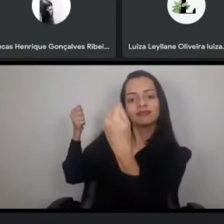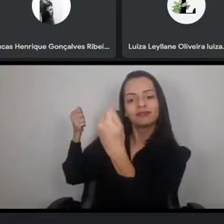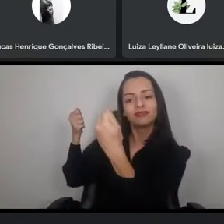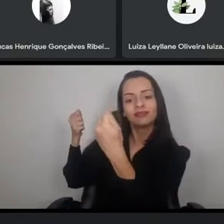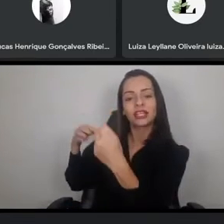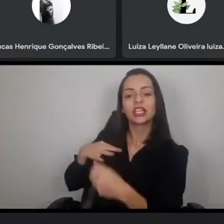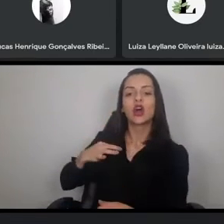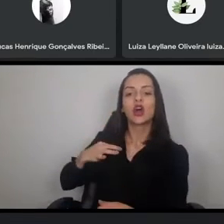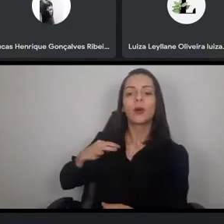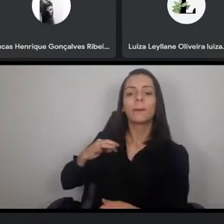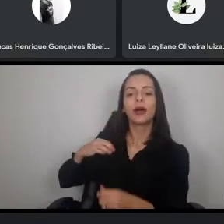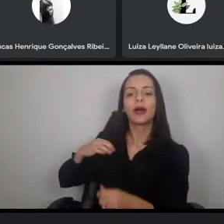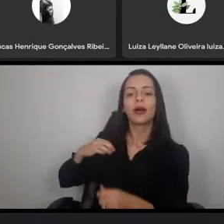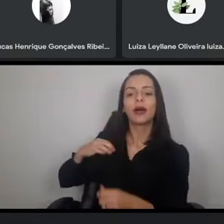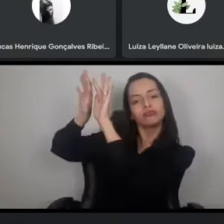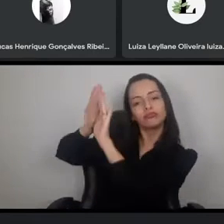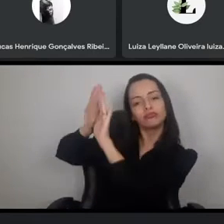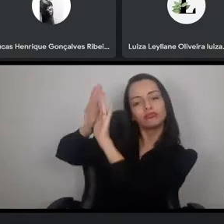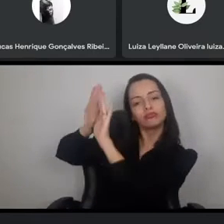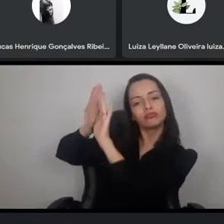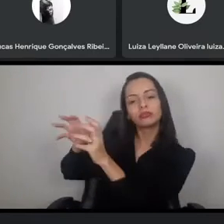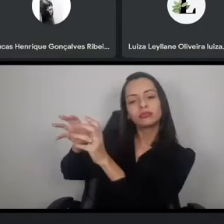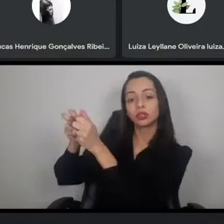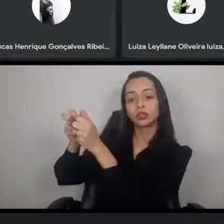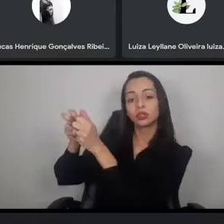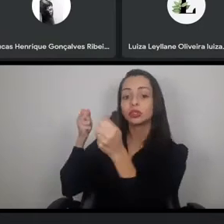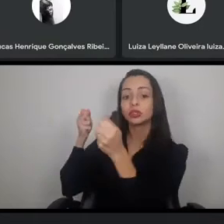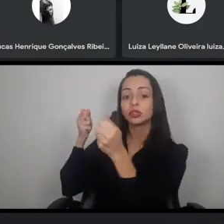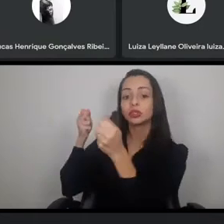ligado ali, ele pode ocasionar